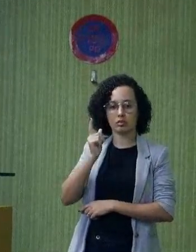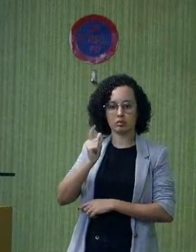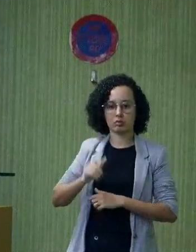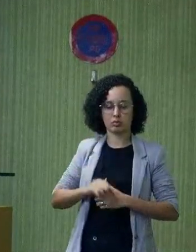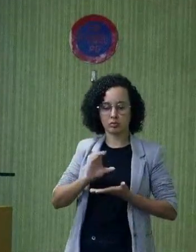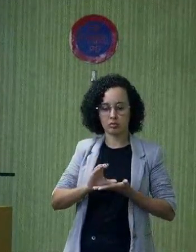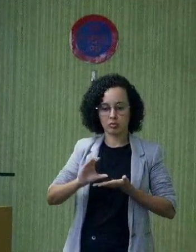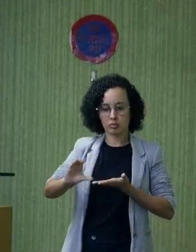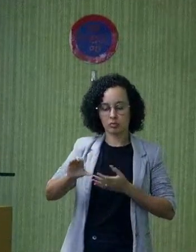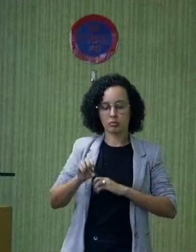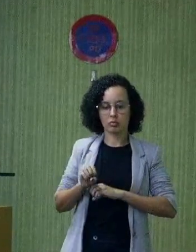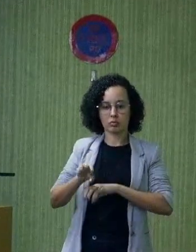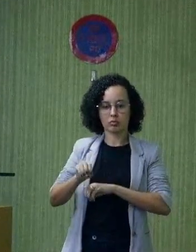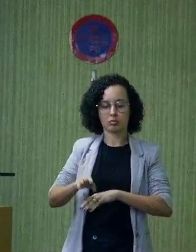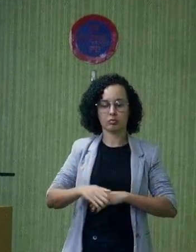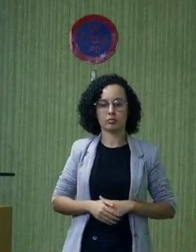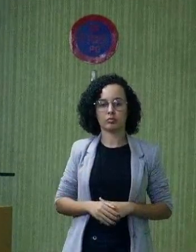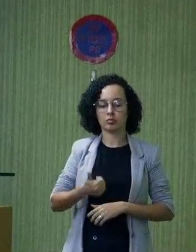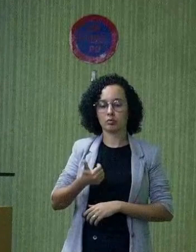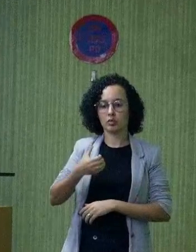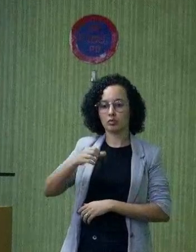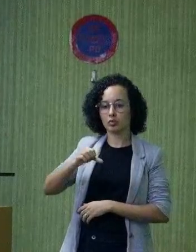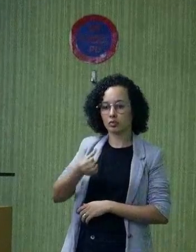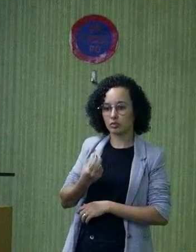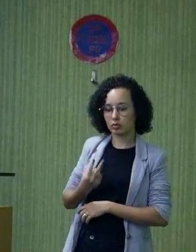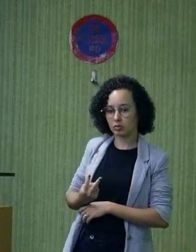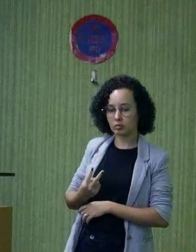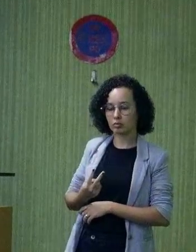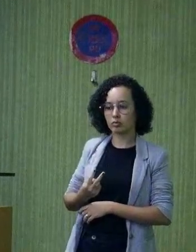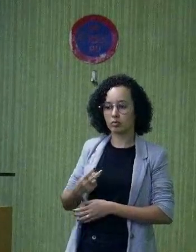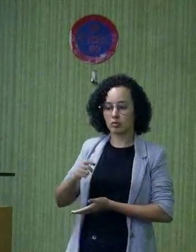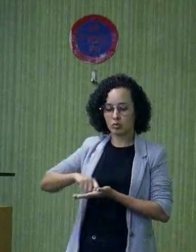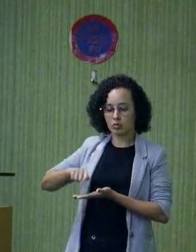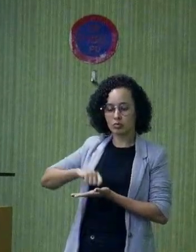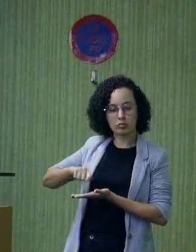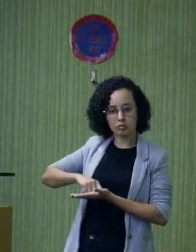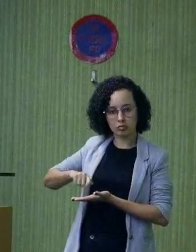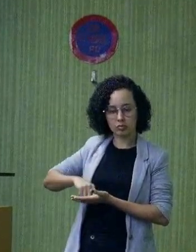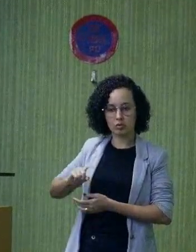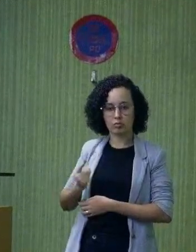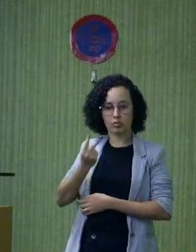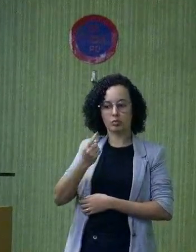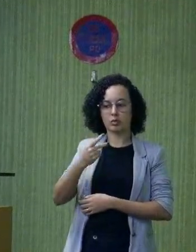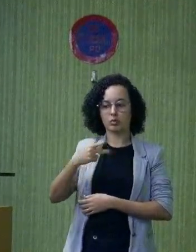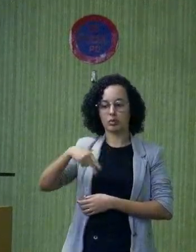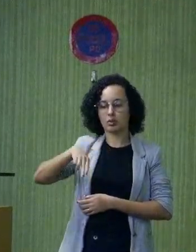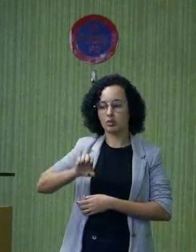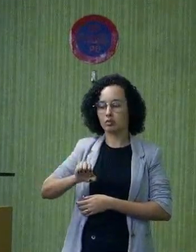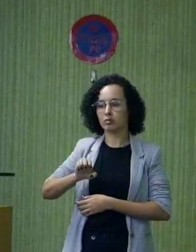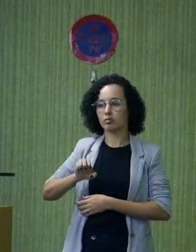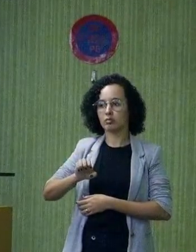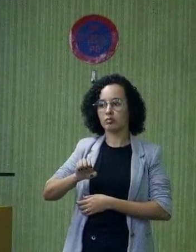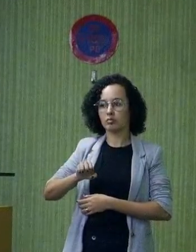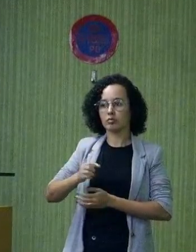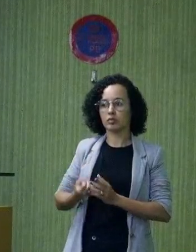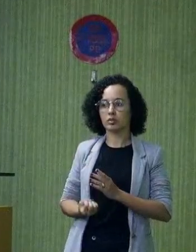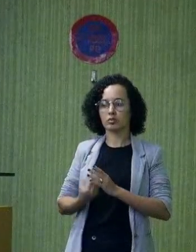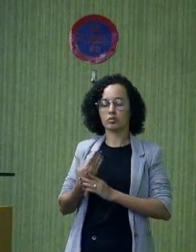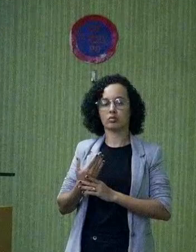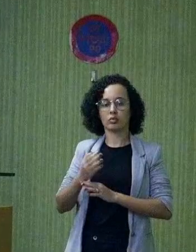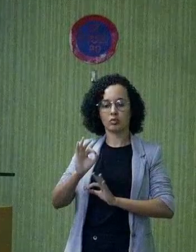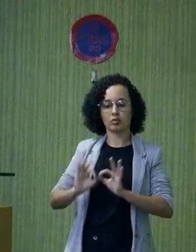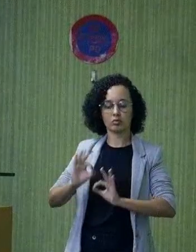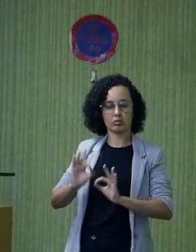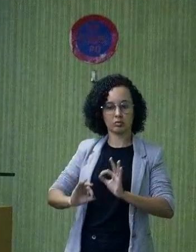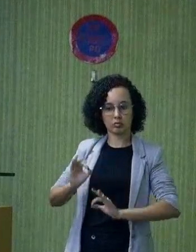em 1962 e alguns autores consideram aí o nosso primeiro pne tá foi elaborado né pelo